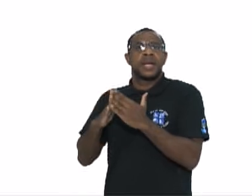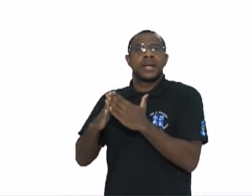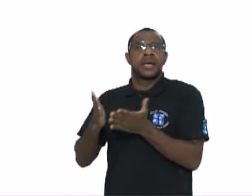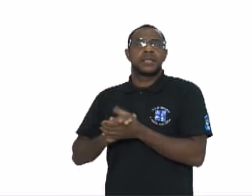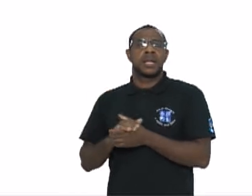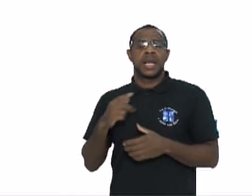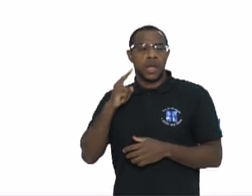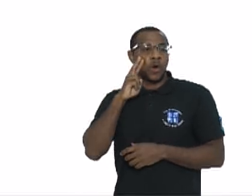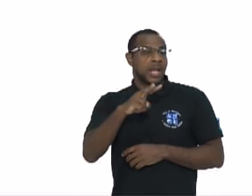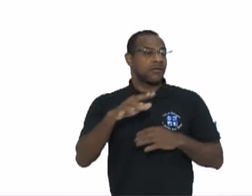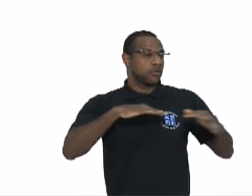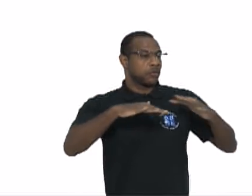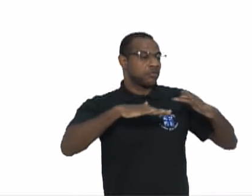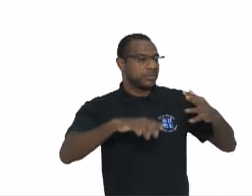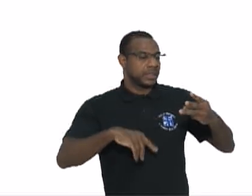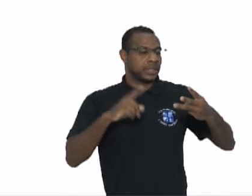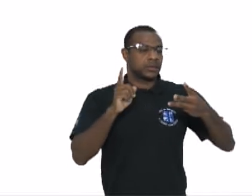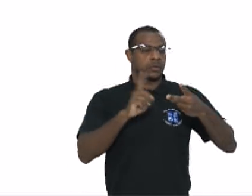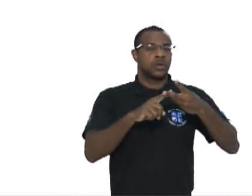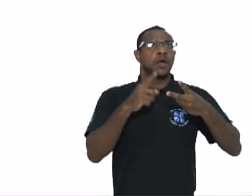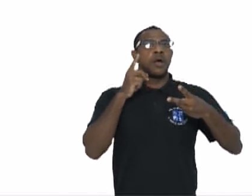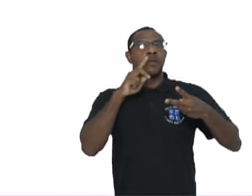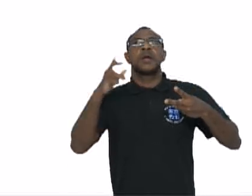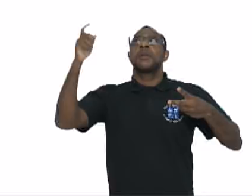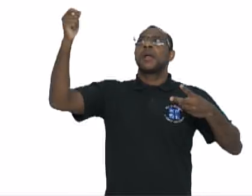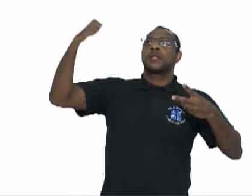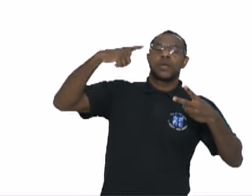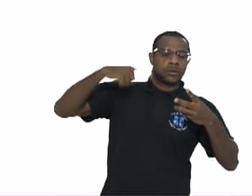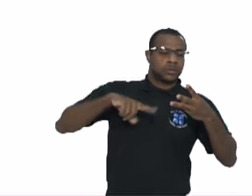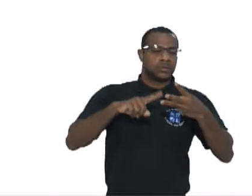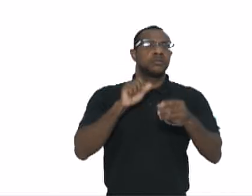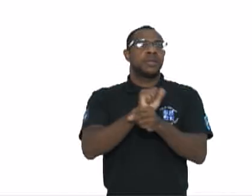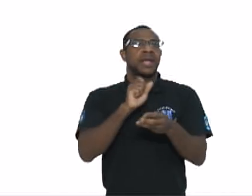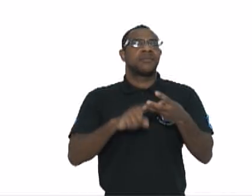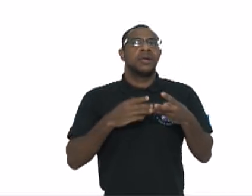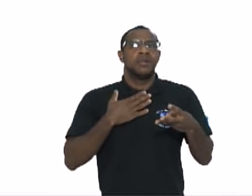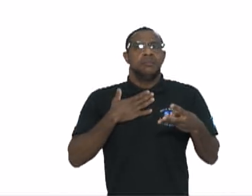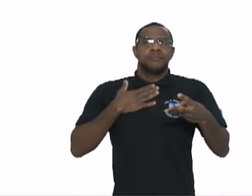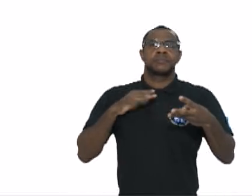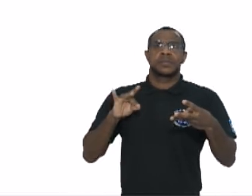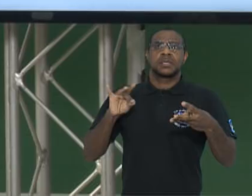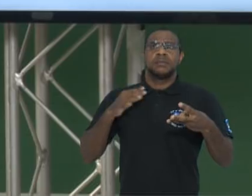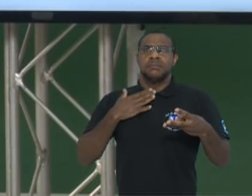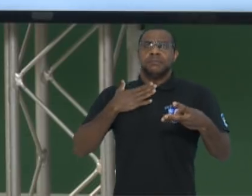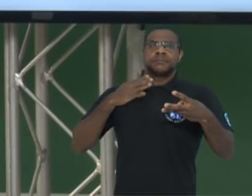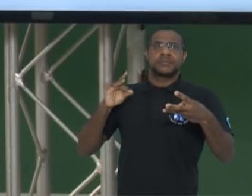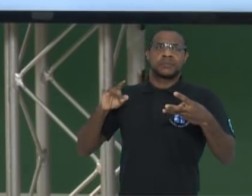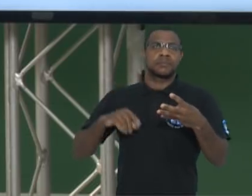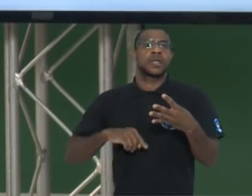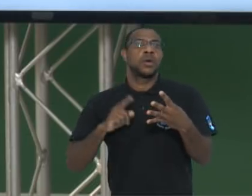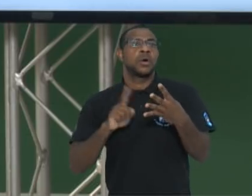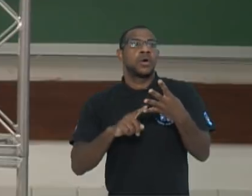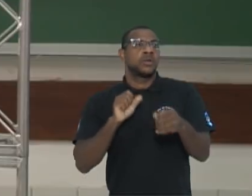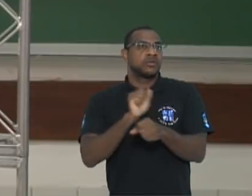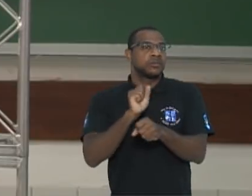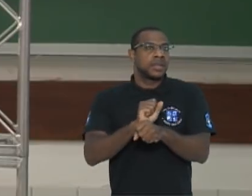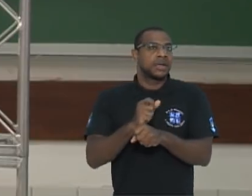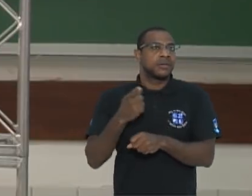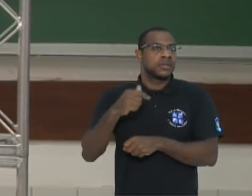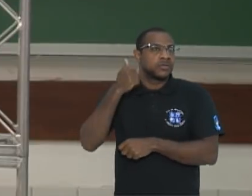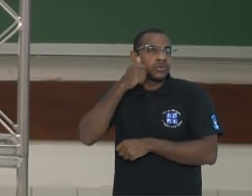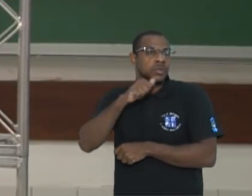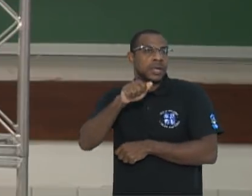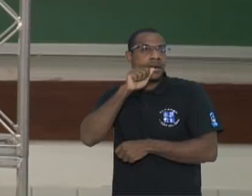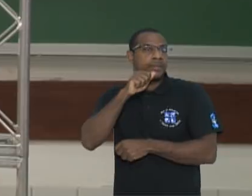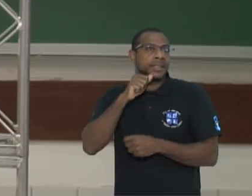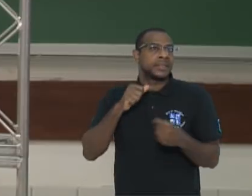tomava sol e esperava passar o soluço? Ou ela esperava sua mãe trazer seu cachorro? Mais um tempo para a gente ver se